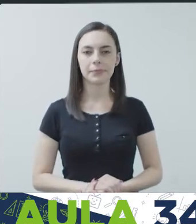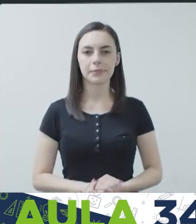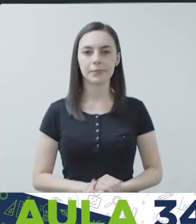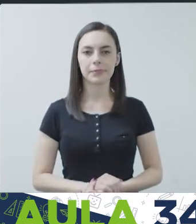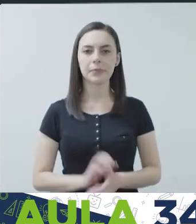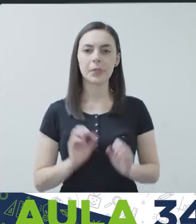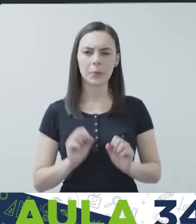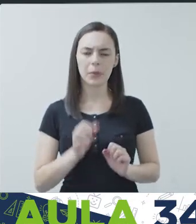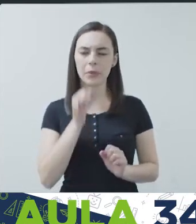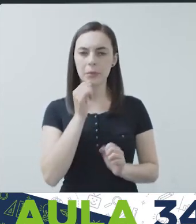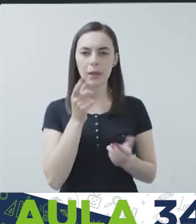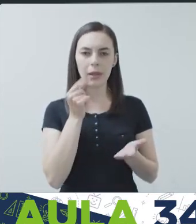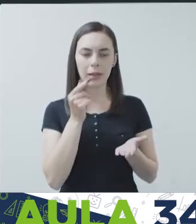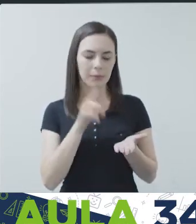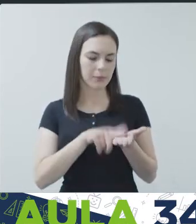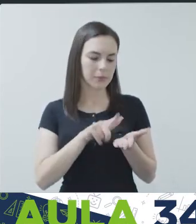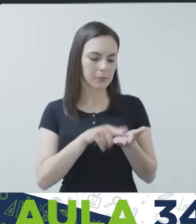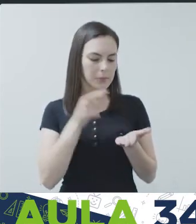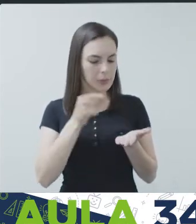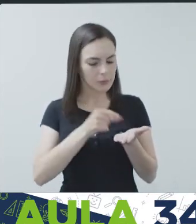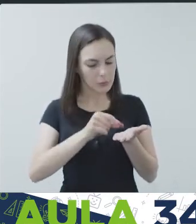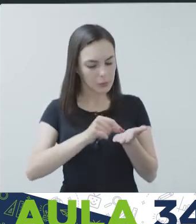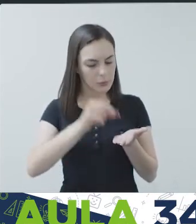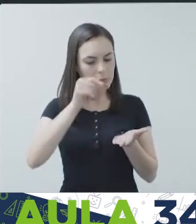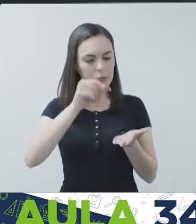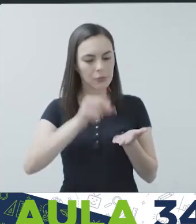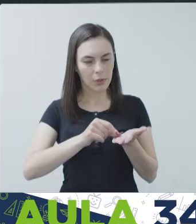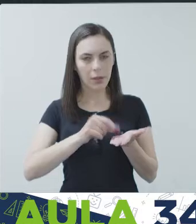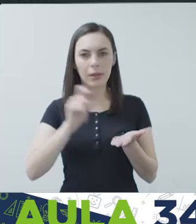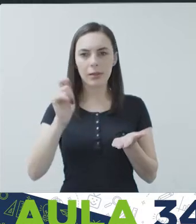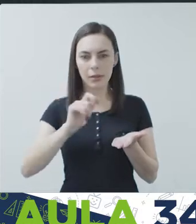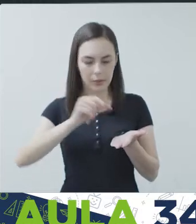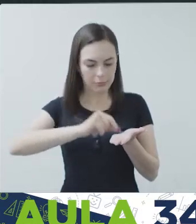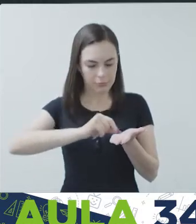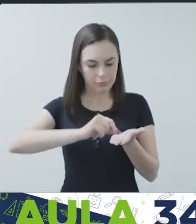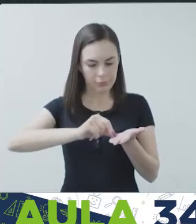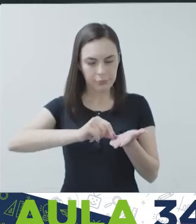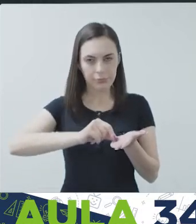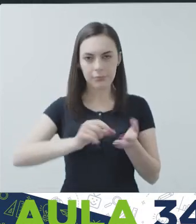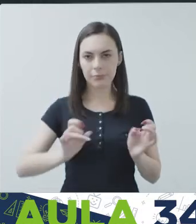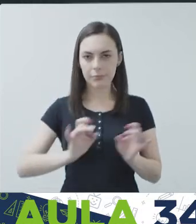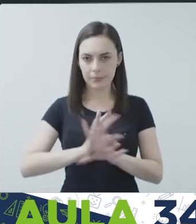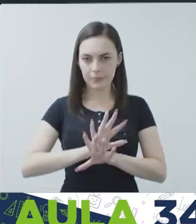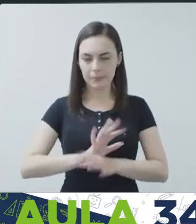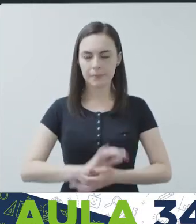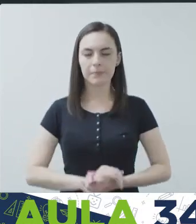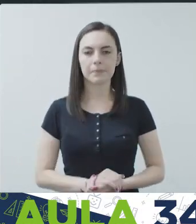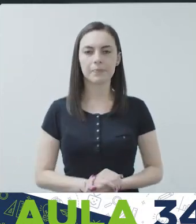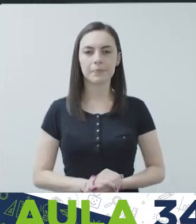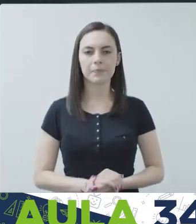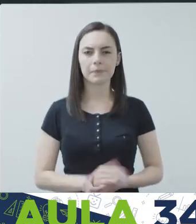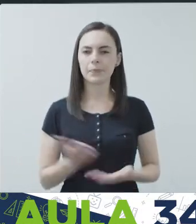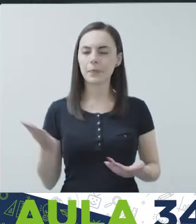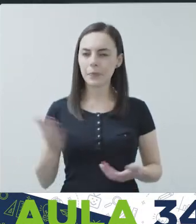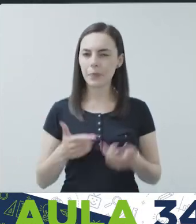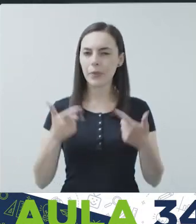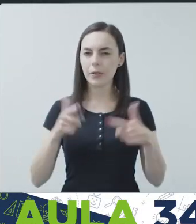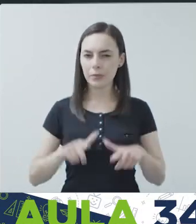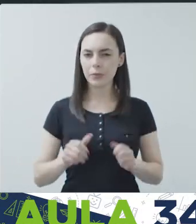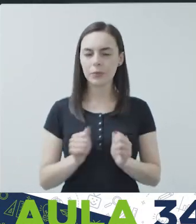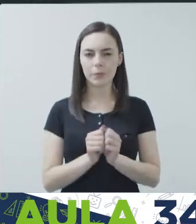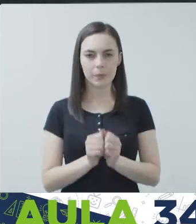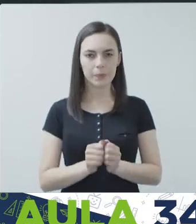do papel ou o que vocês estiverem utilizando e fazer um traço aqui embaixo para terminar ele. Vamos fazer juntos? Vejam